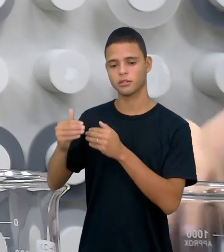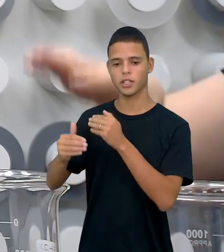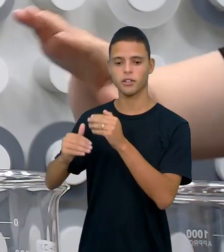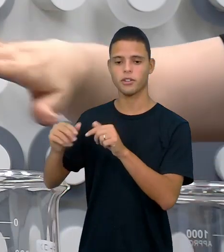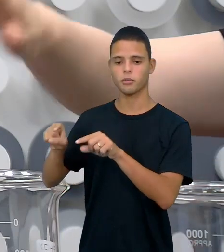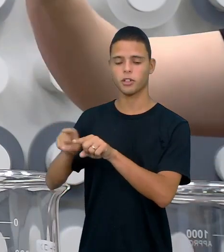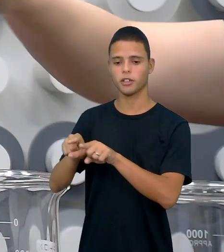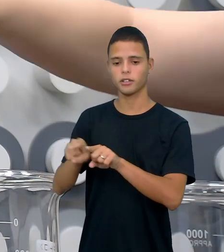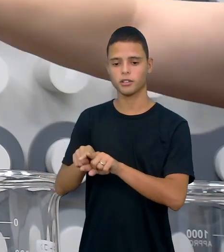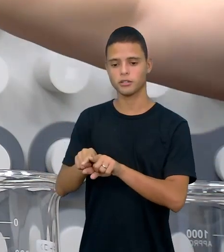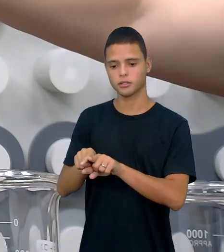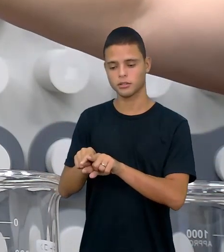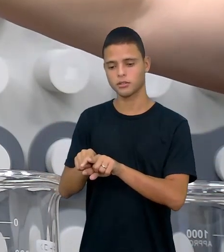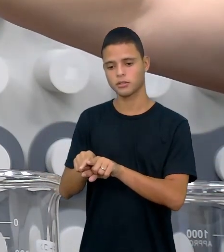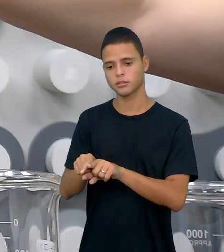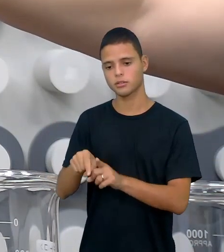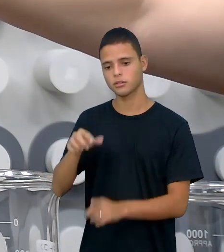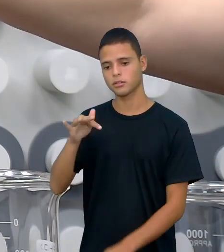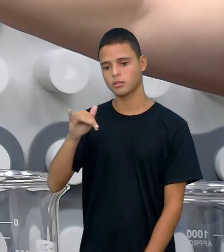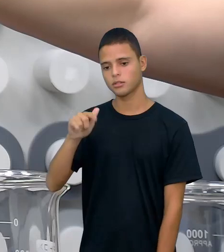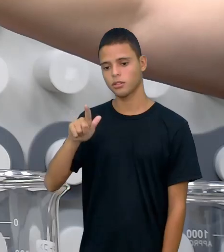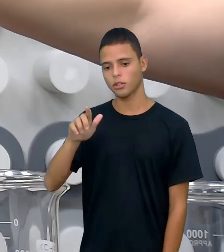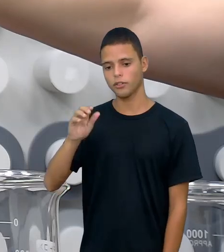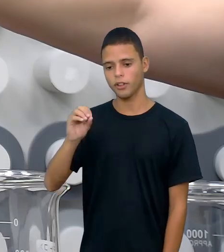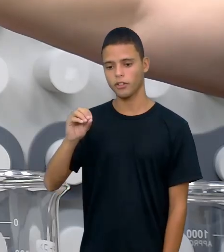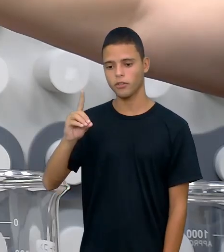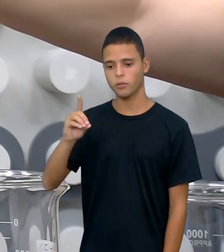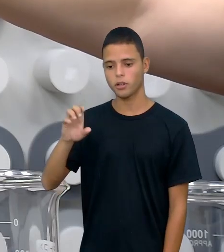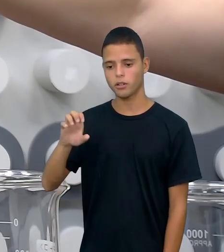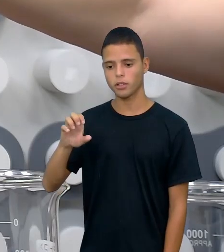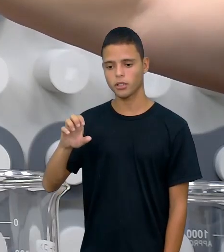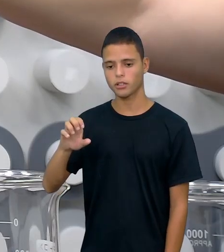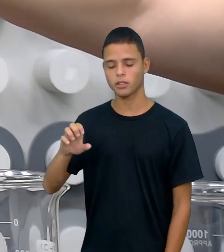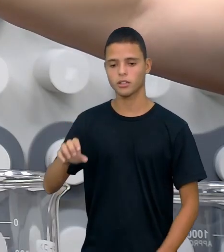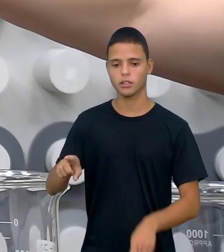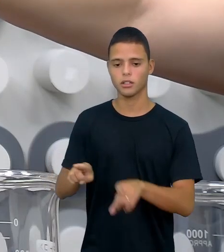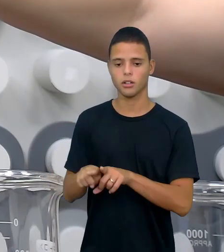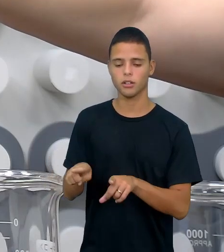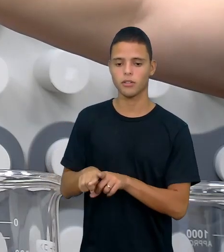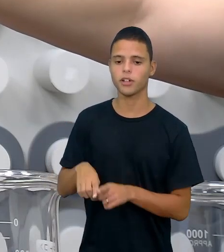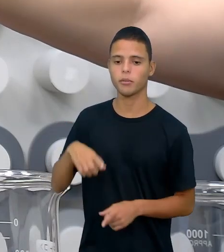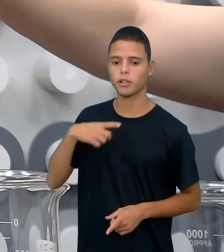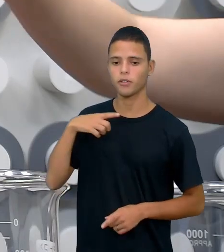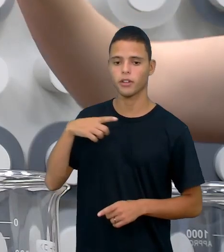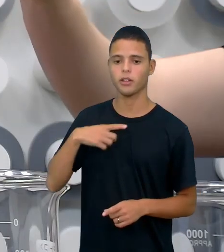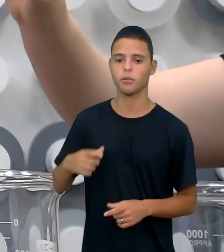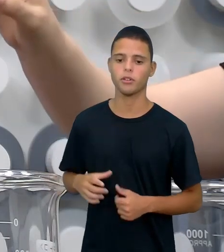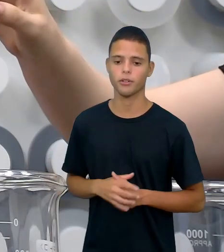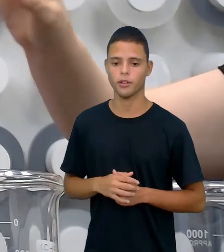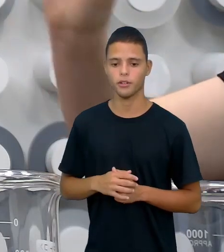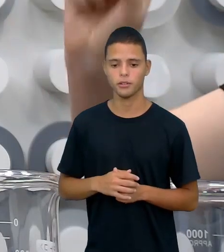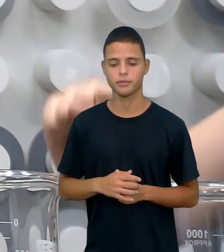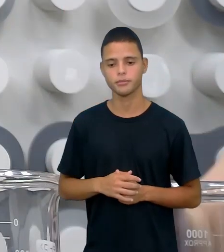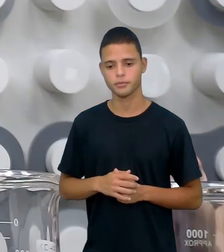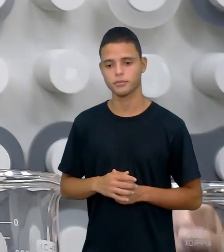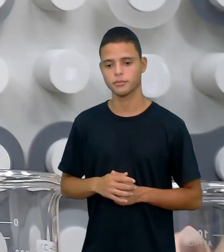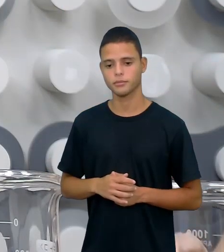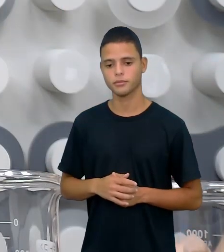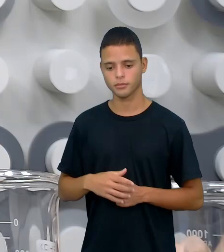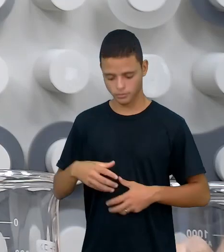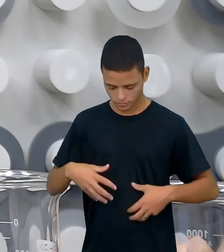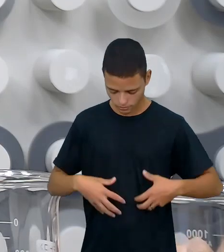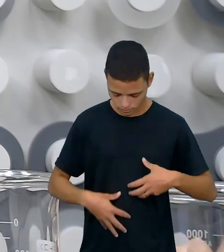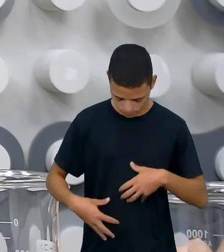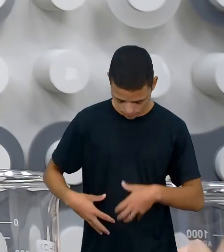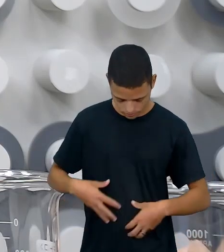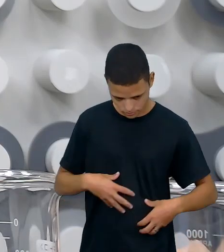digestão. Então, o fígado, né, nesse caso que eu estou mostrando aqui para vocês, olha onde eu estou colocando aqui a minha mão, o fígado, ele é considerado